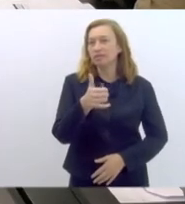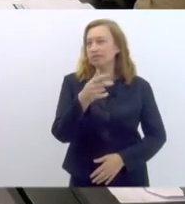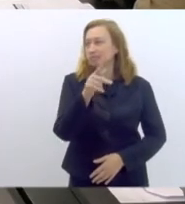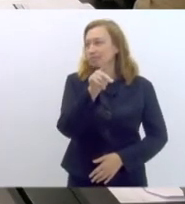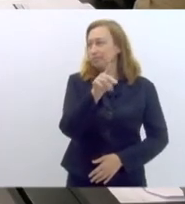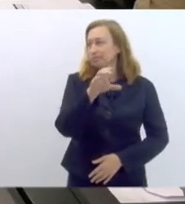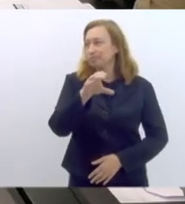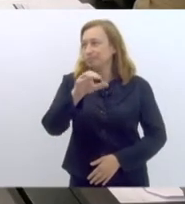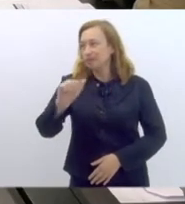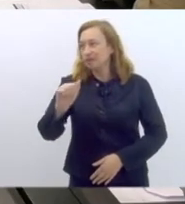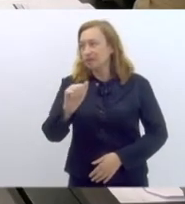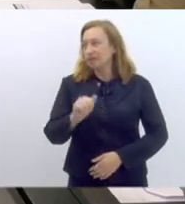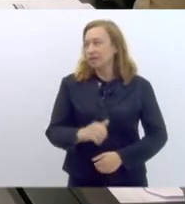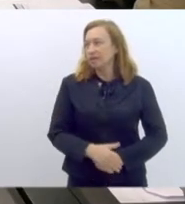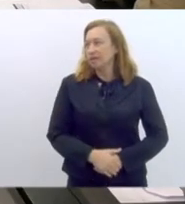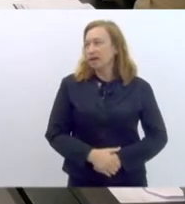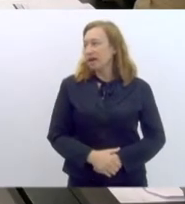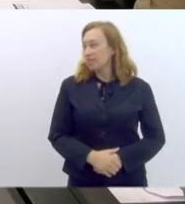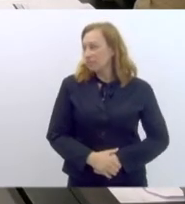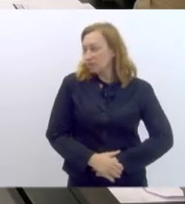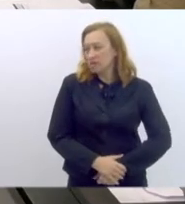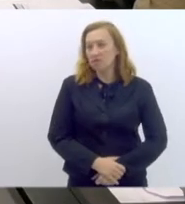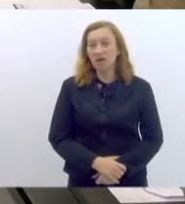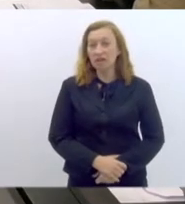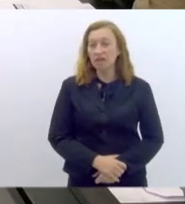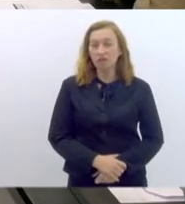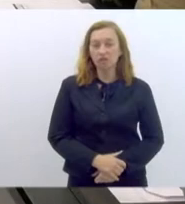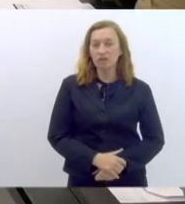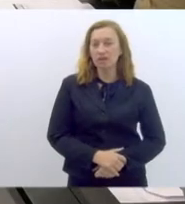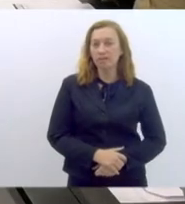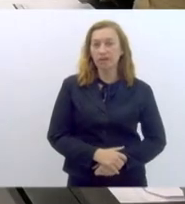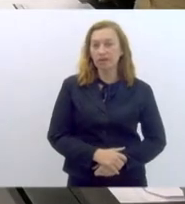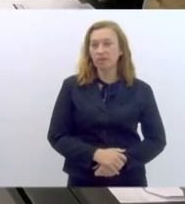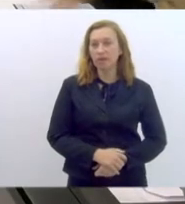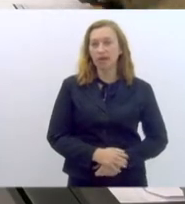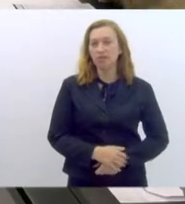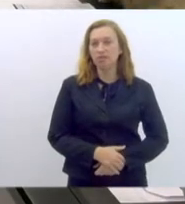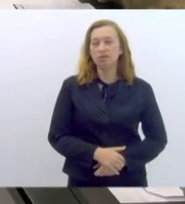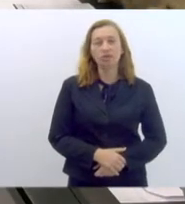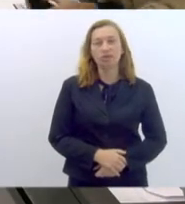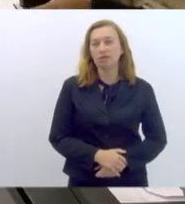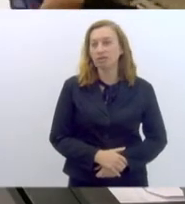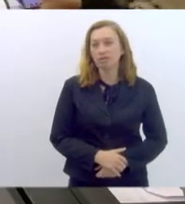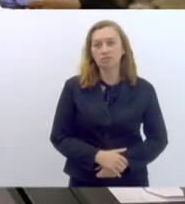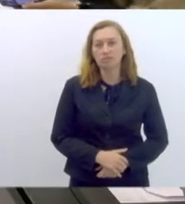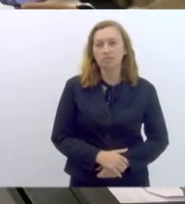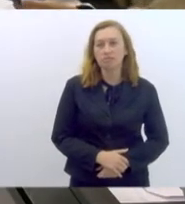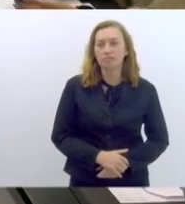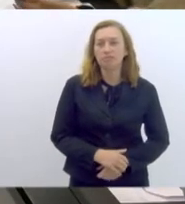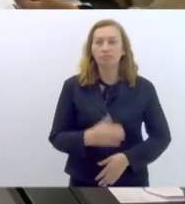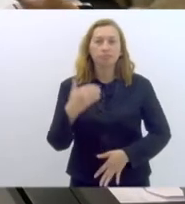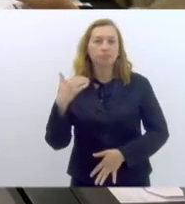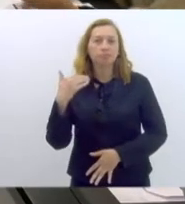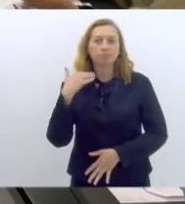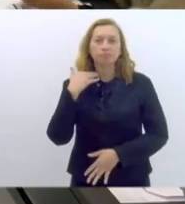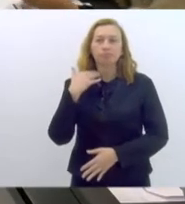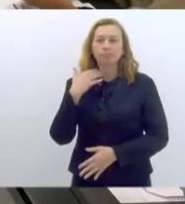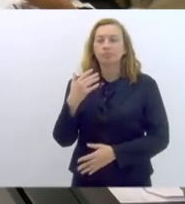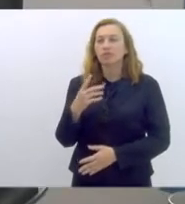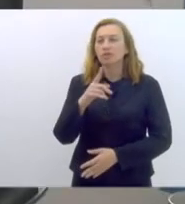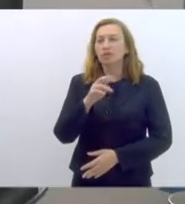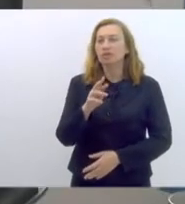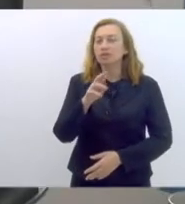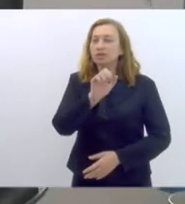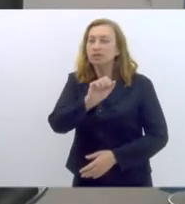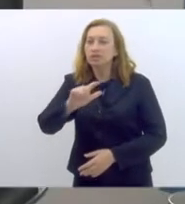E por que isso? Porque quem define a taxa Selic é o Banco Central. Ele quer